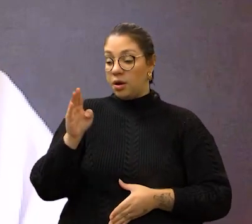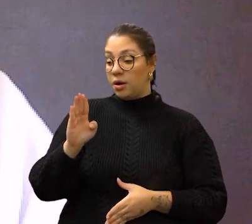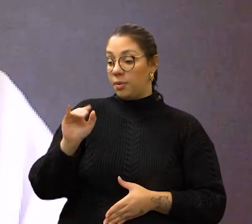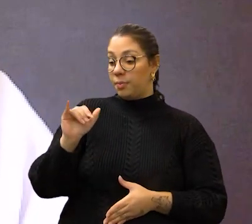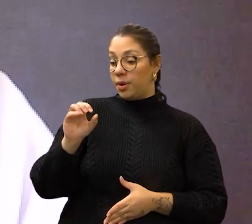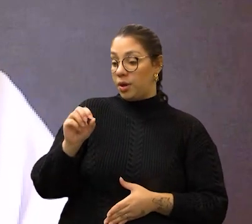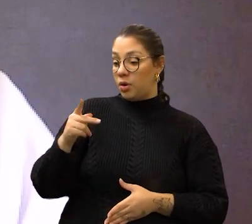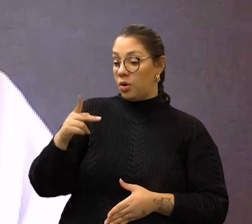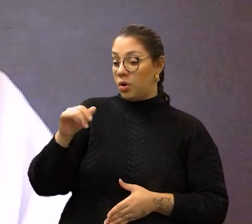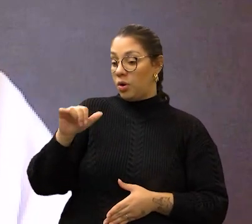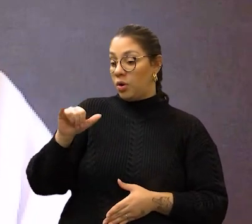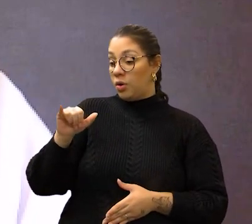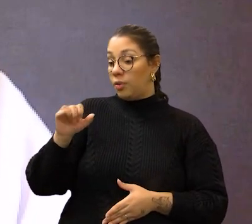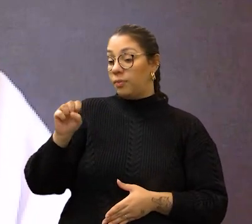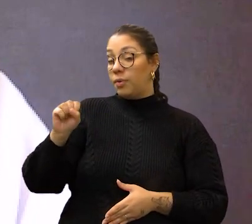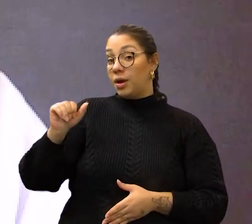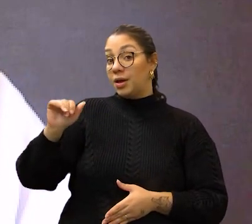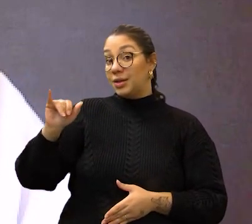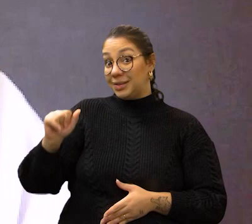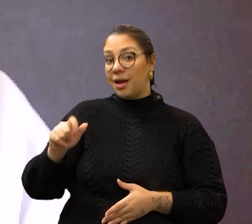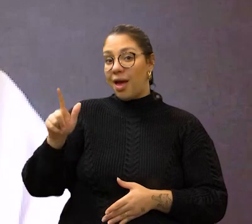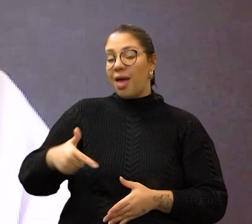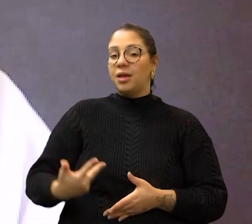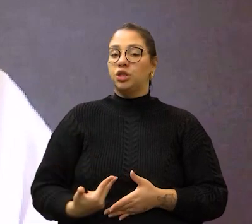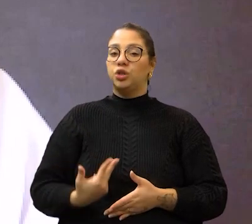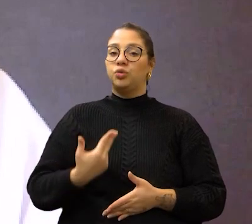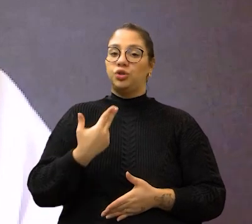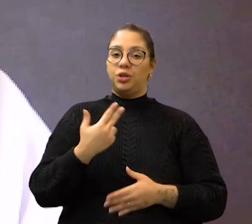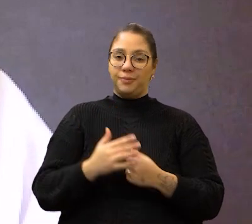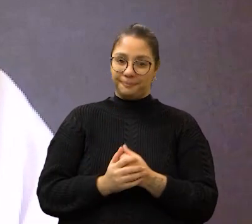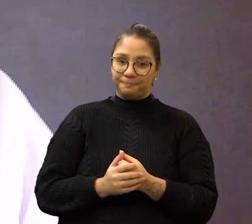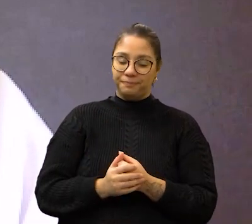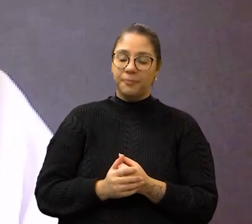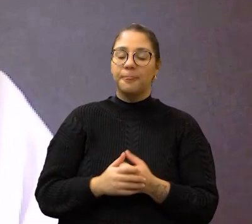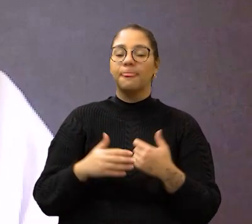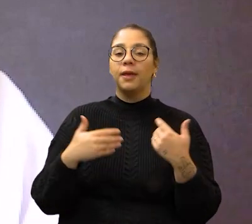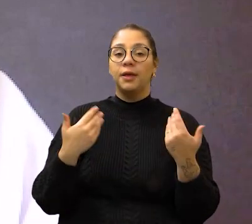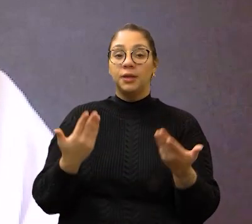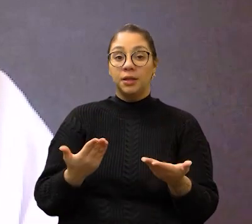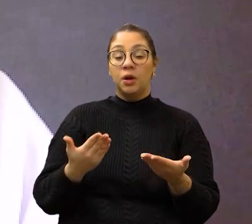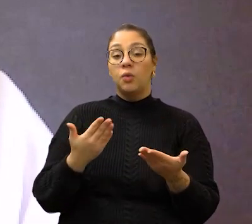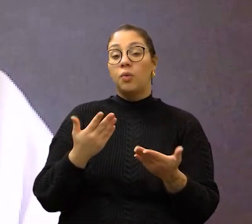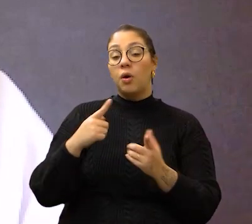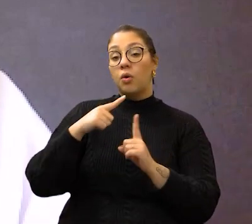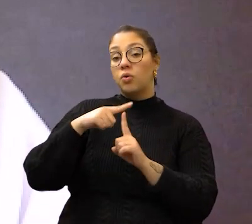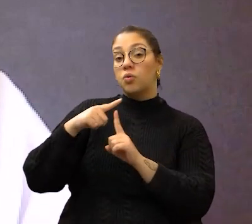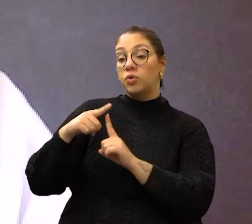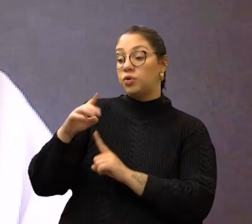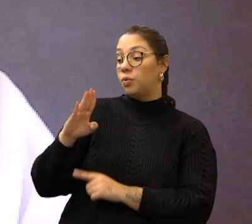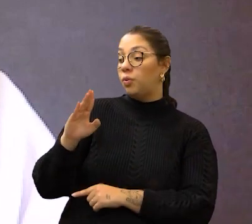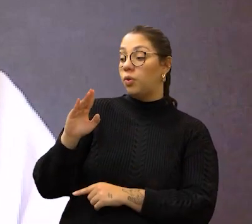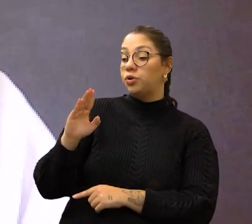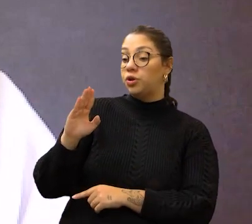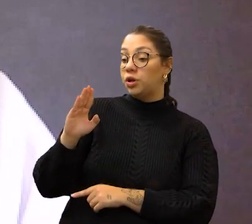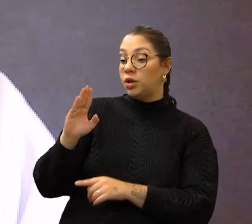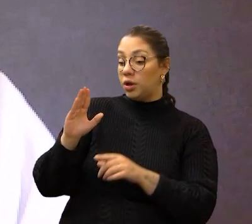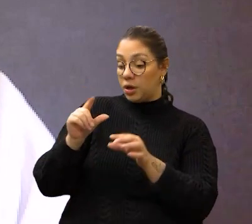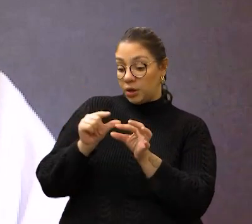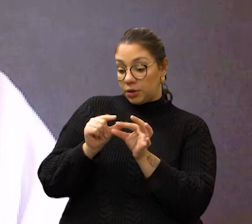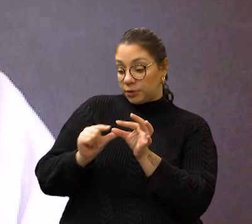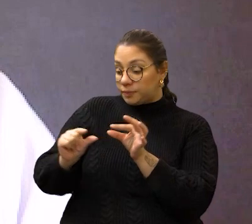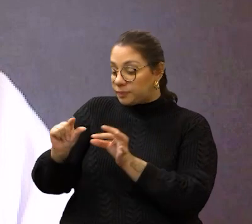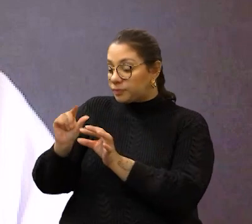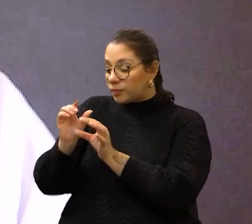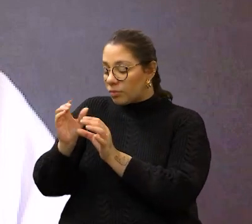ela é feita através, na grande maioria das vezes, de uma cirurgia, né? Então, é o tipo de biópsia que a gente não consegue, muitas